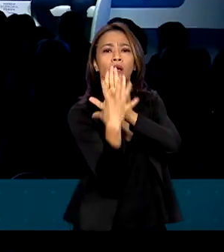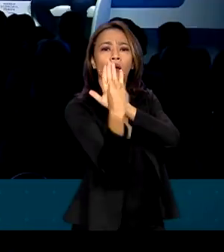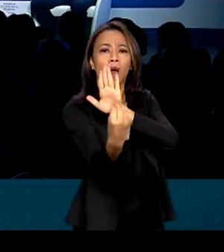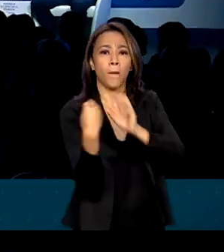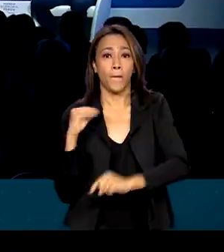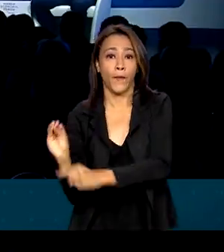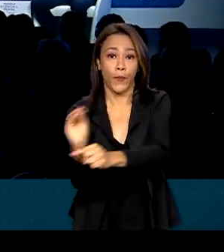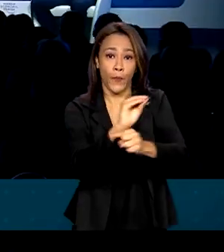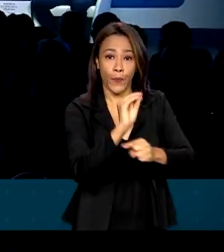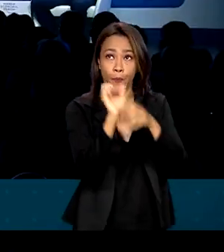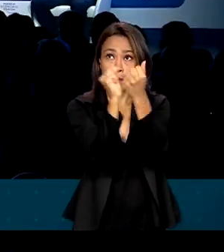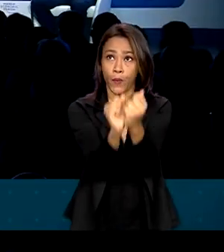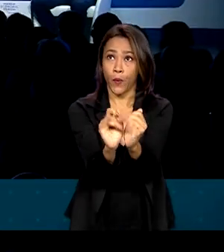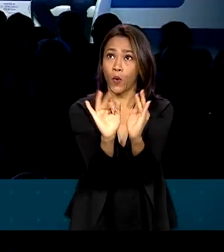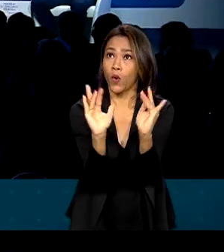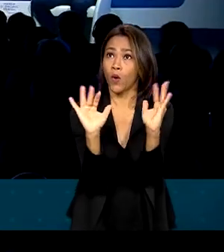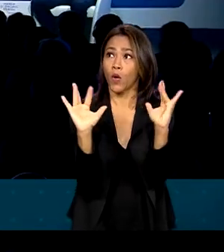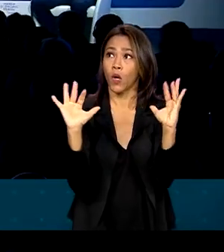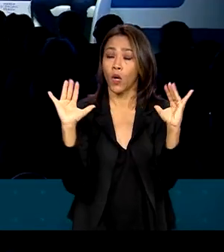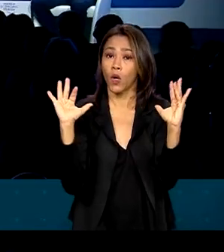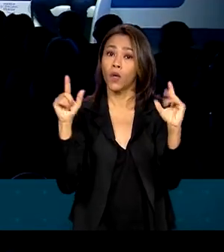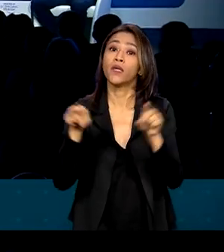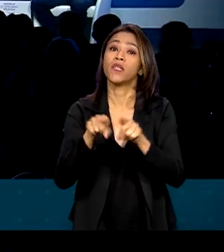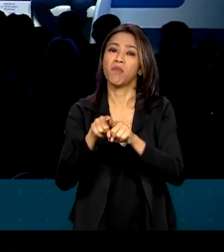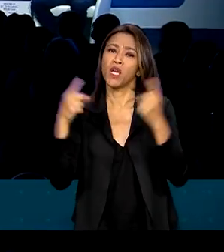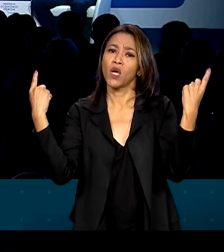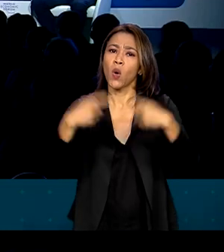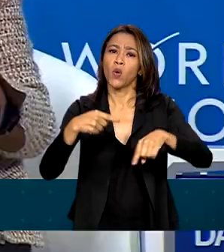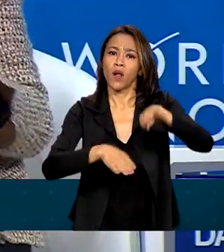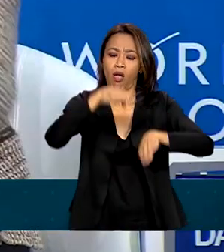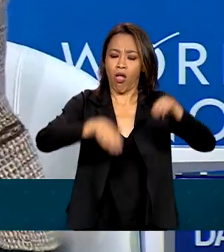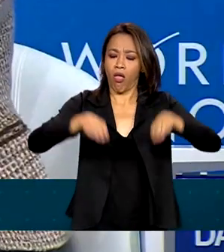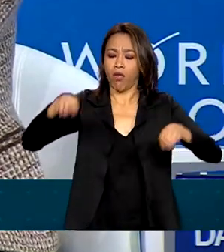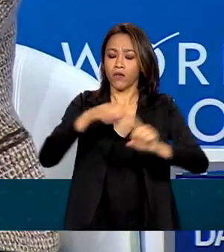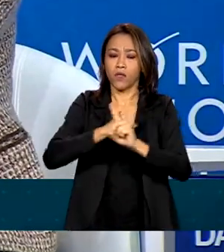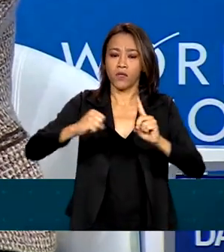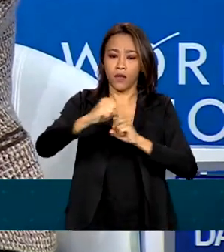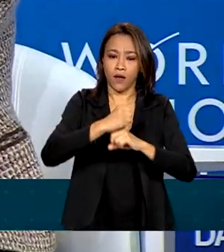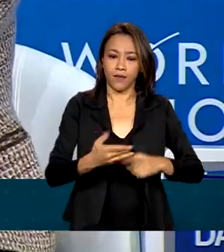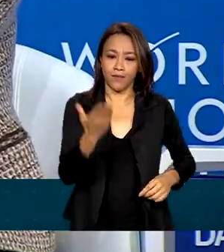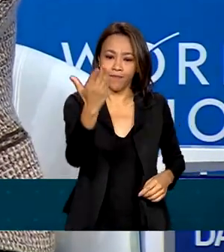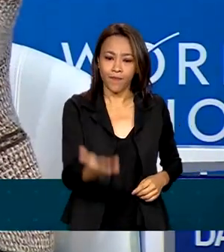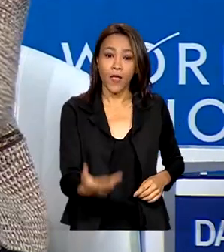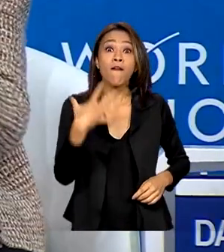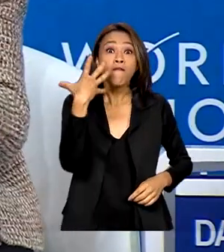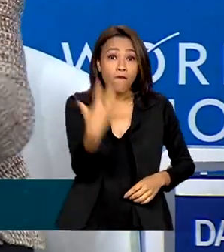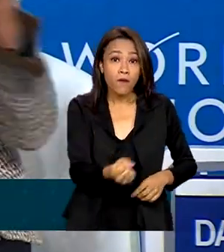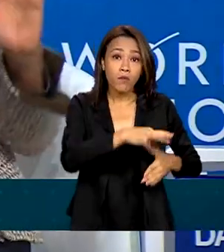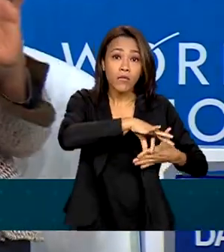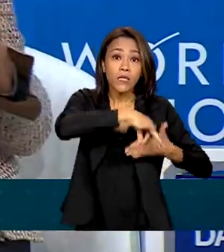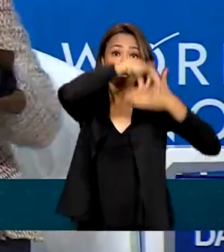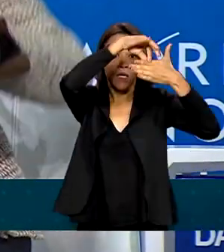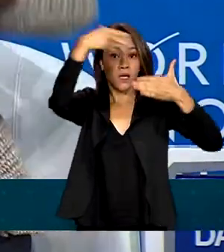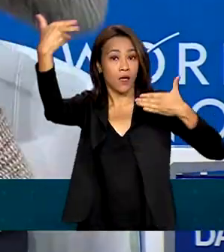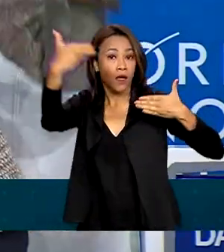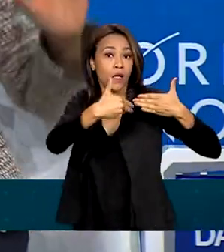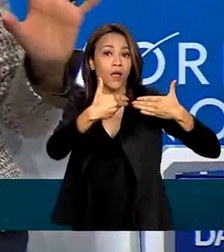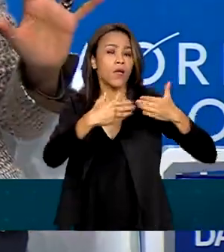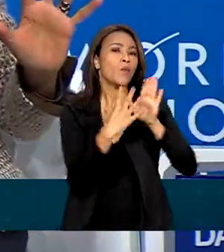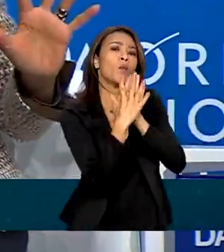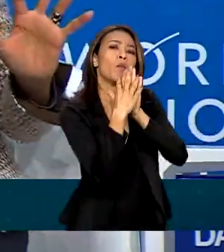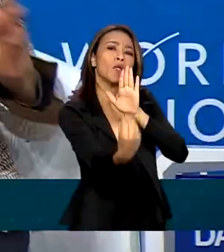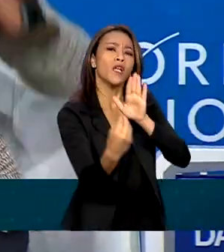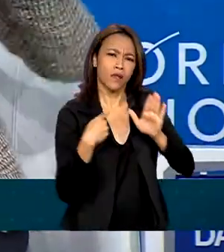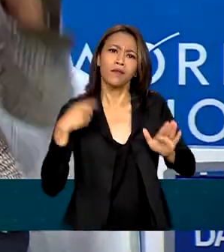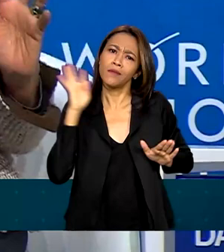ambiente, mas também combatendo as desigualdades. Vamos liderar pelo exemplo. Nós podemos fazer muitas